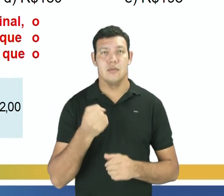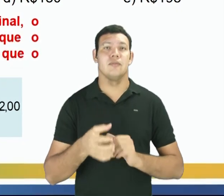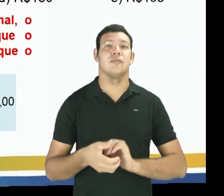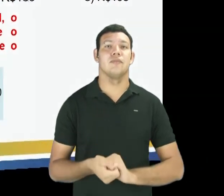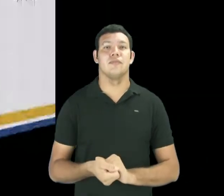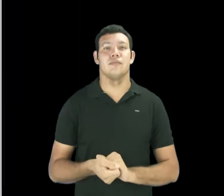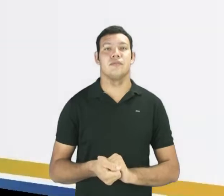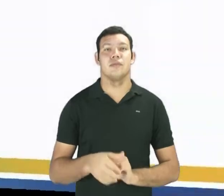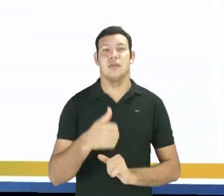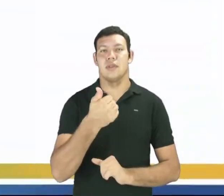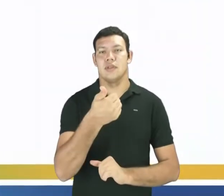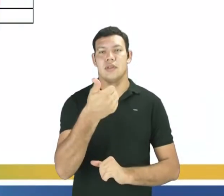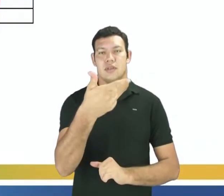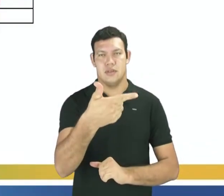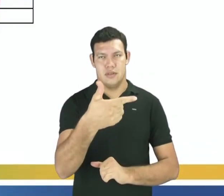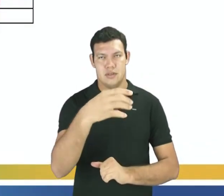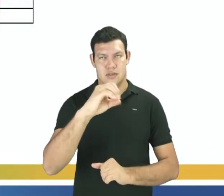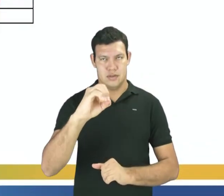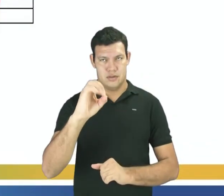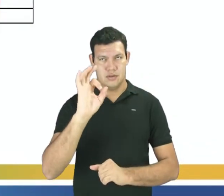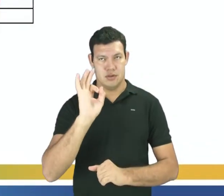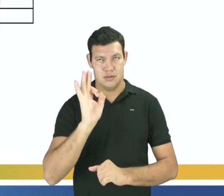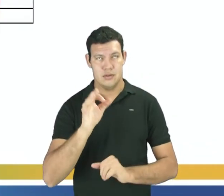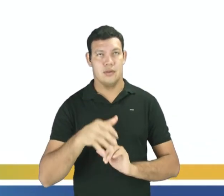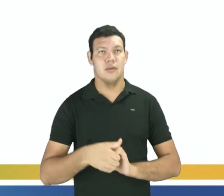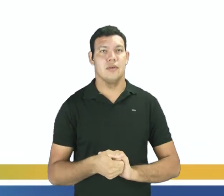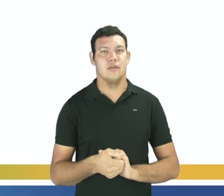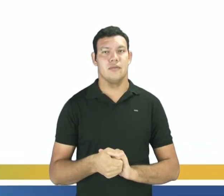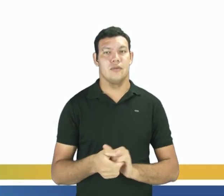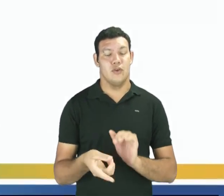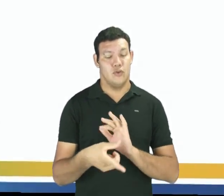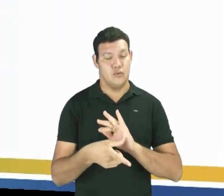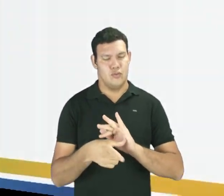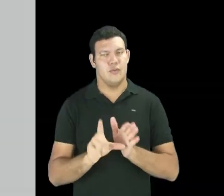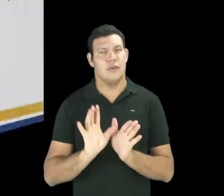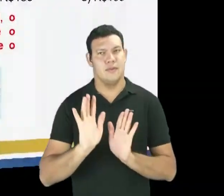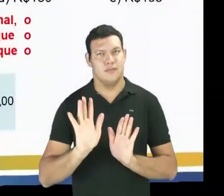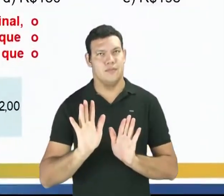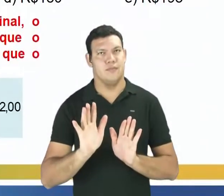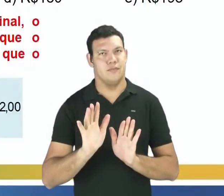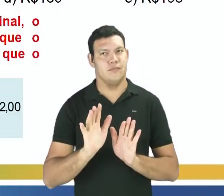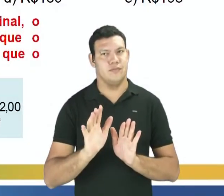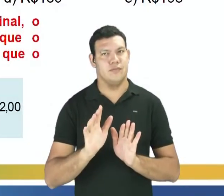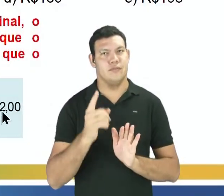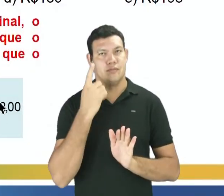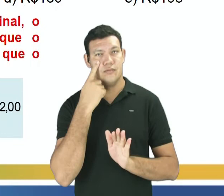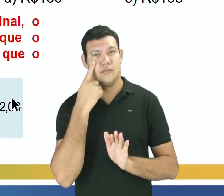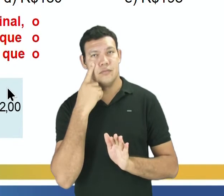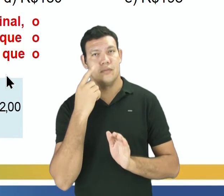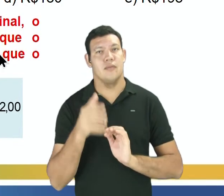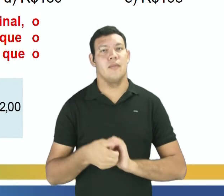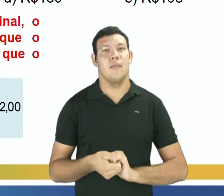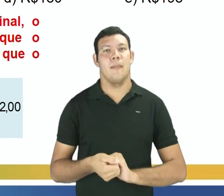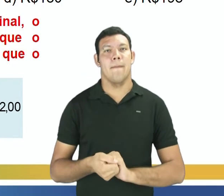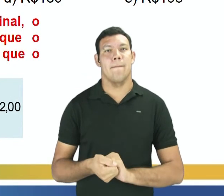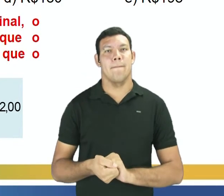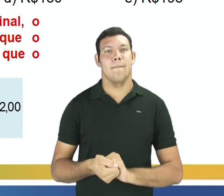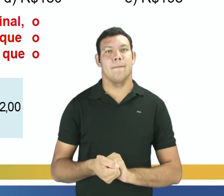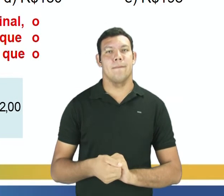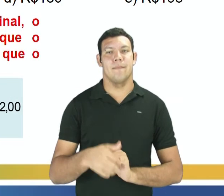ganharia 120, correto? Deixa eu só voltar lá rapidinho para você acompanhar direitinho. Ele ganharia